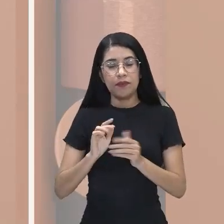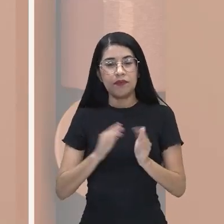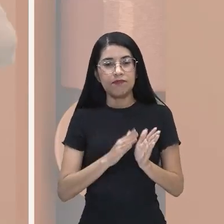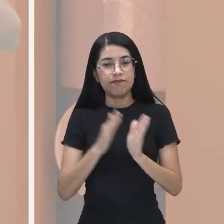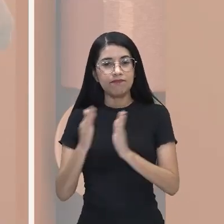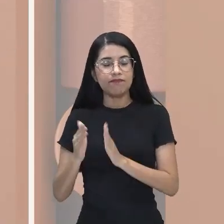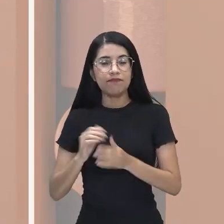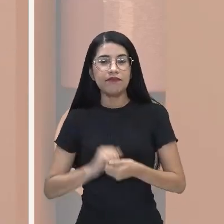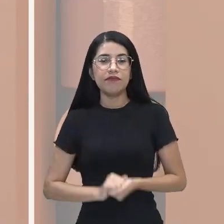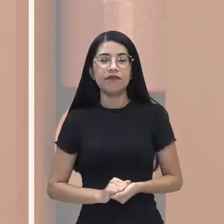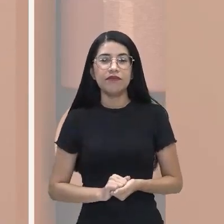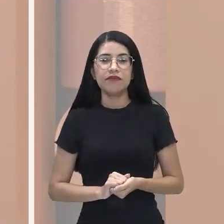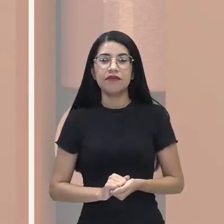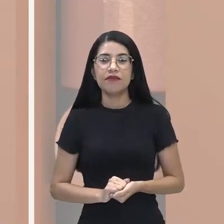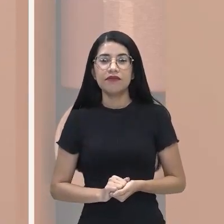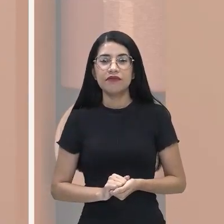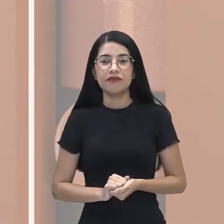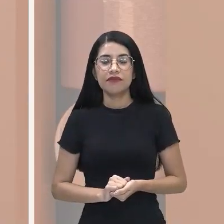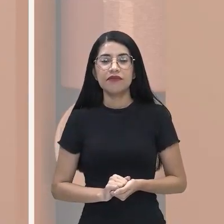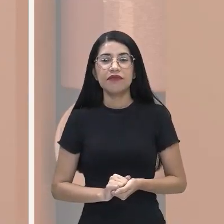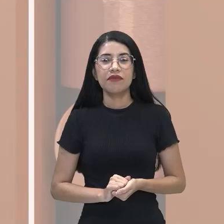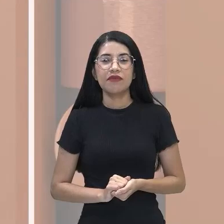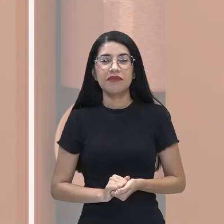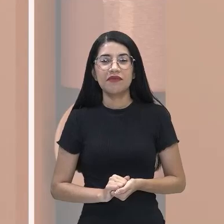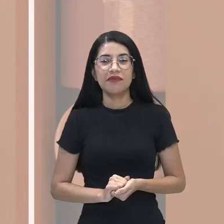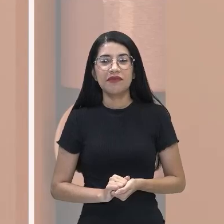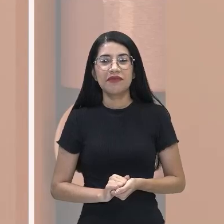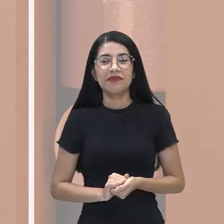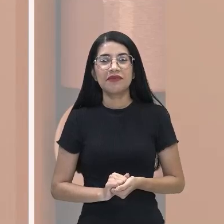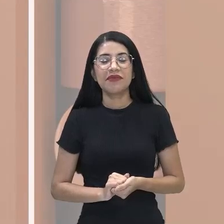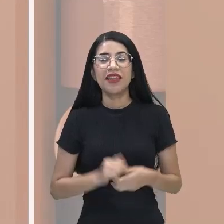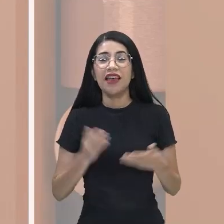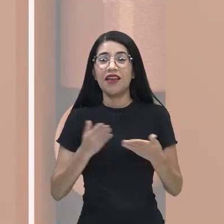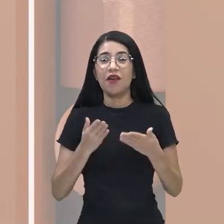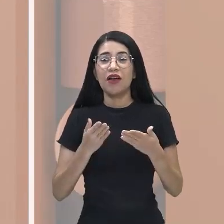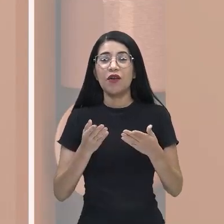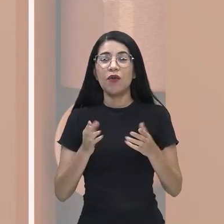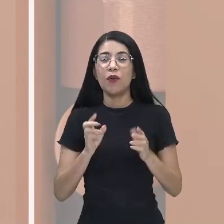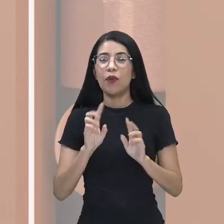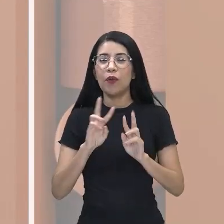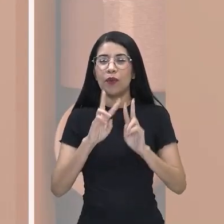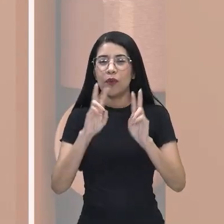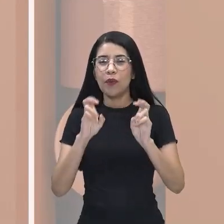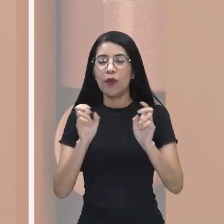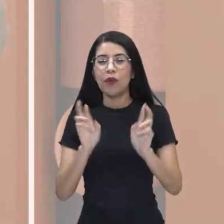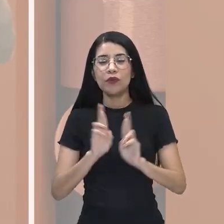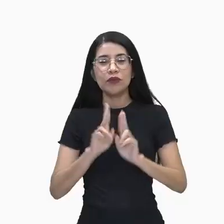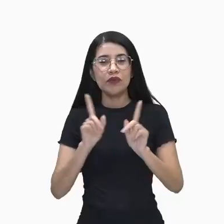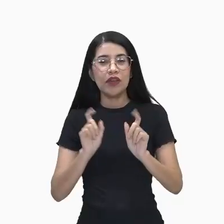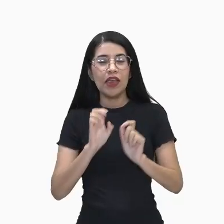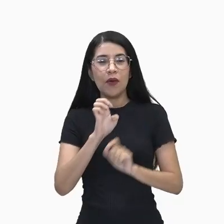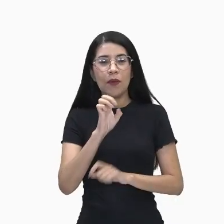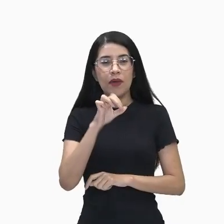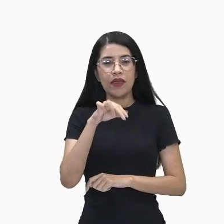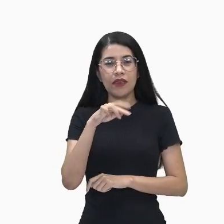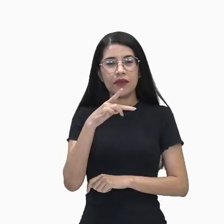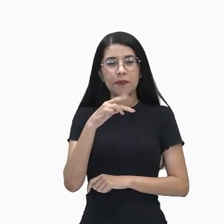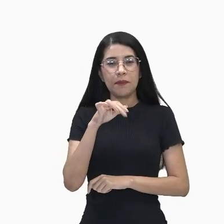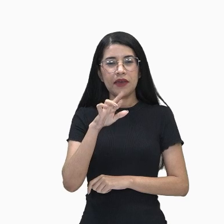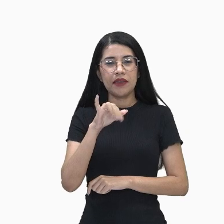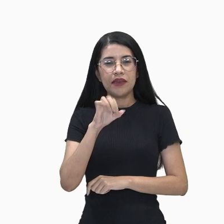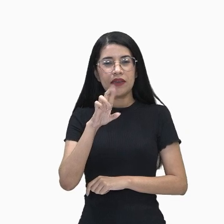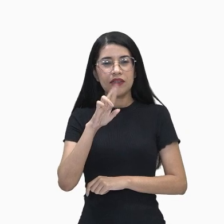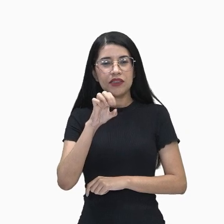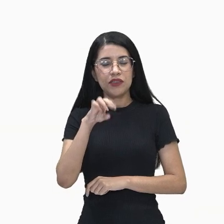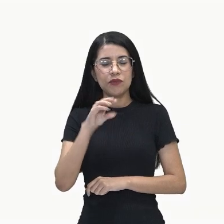o seguinte? Vamos agora à contraprova disso daí, né? Vamos falar do empirismo, perfeito? Olha